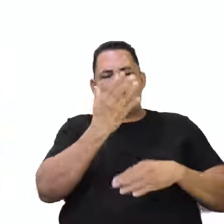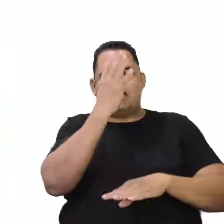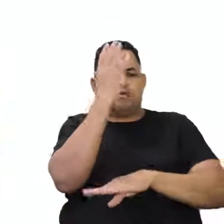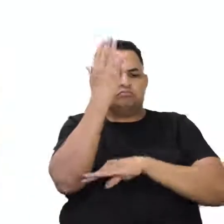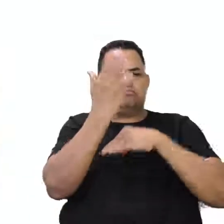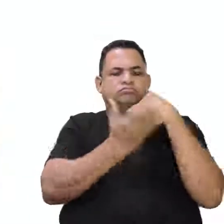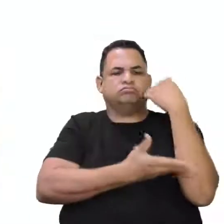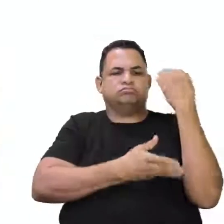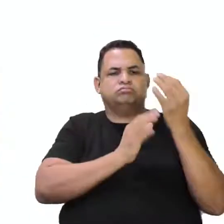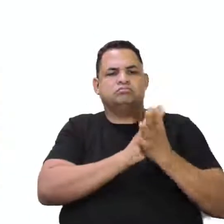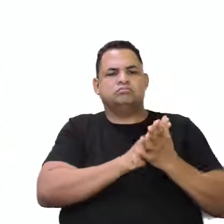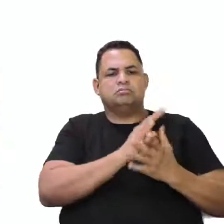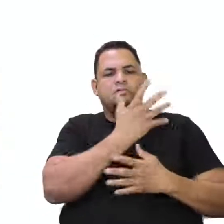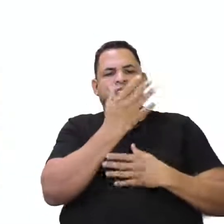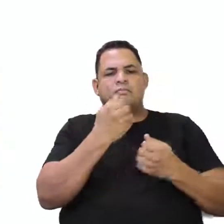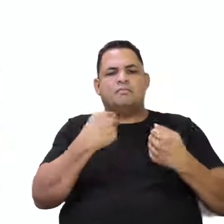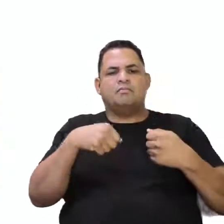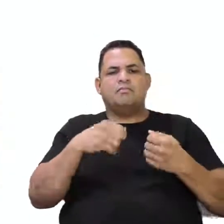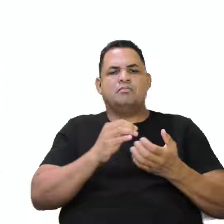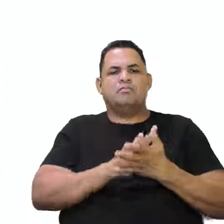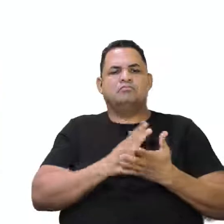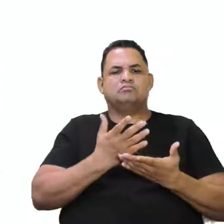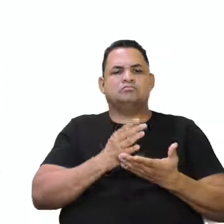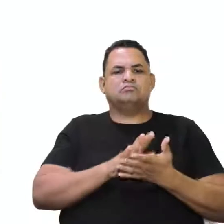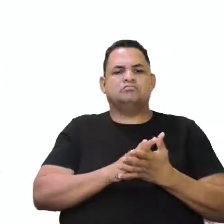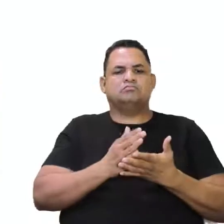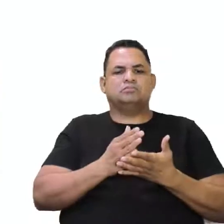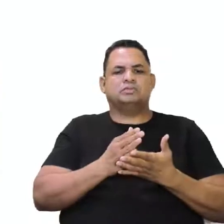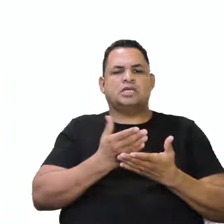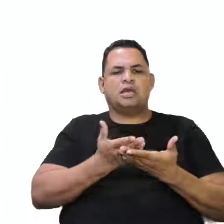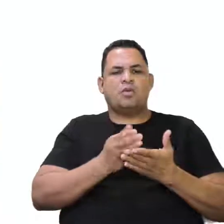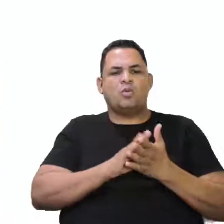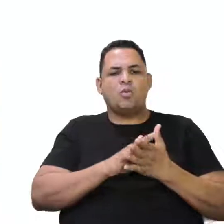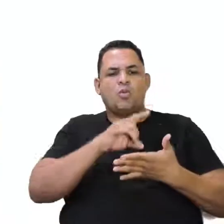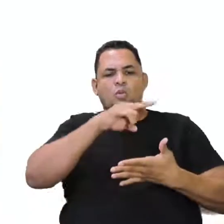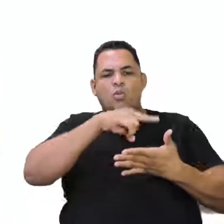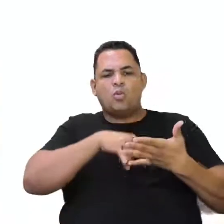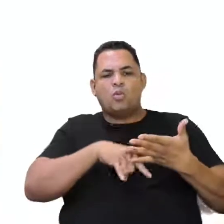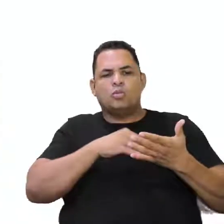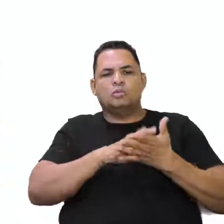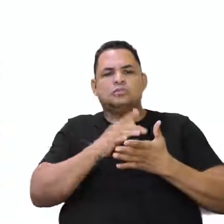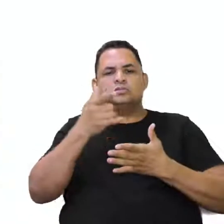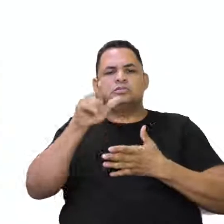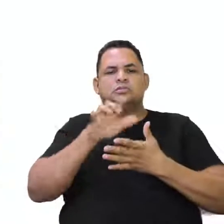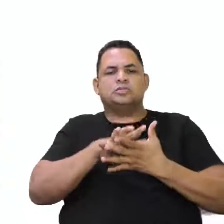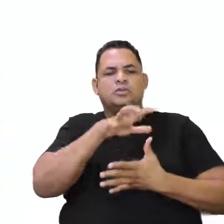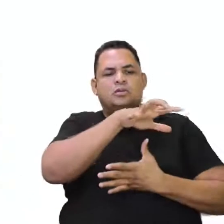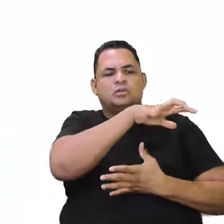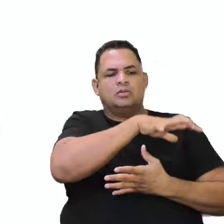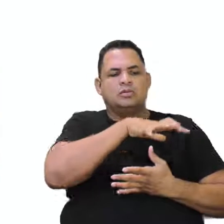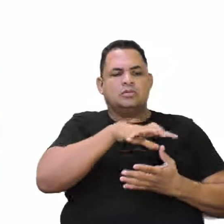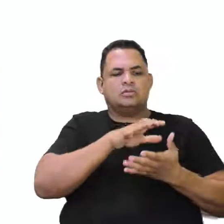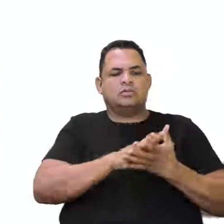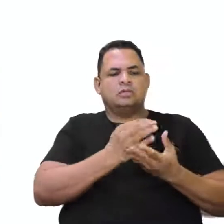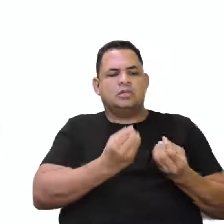O que vai acontecer? Você pode entrar com uma ação mitigatória e que você vá trabalhar em uma outra área, fazer o